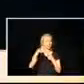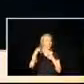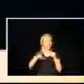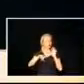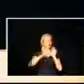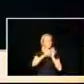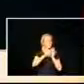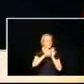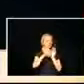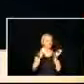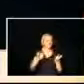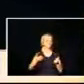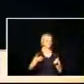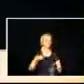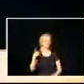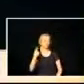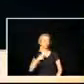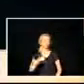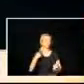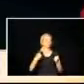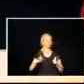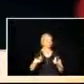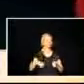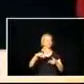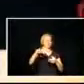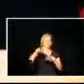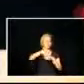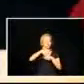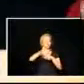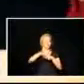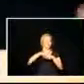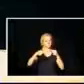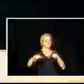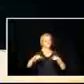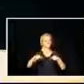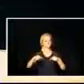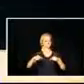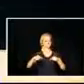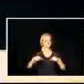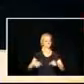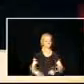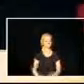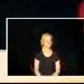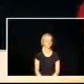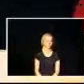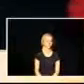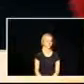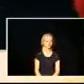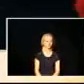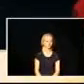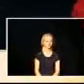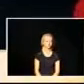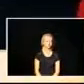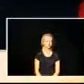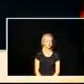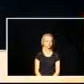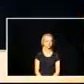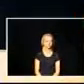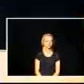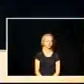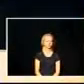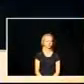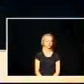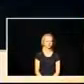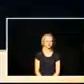votar. Porque senão tenho uma certeza que se os vereadores tivessem competência, nós faríamos